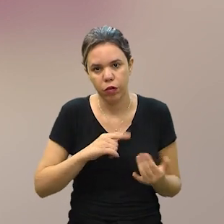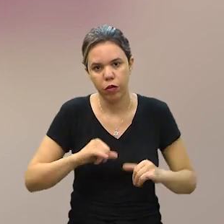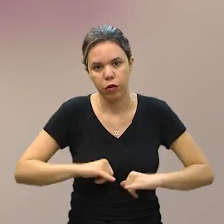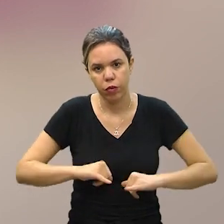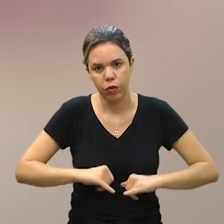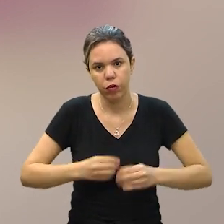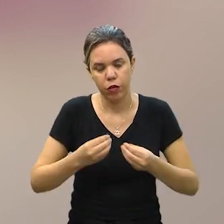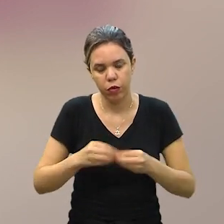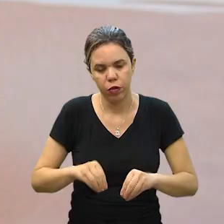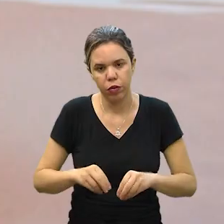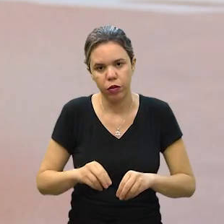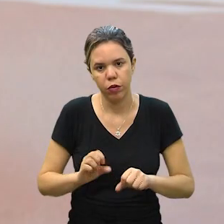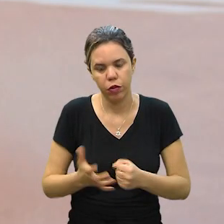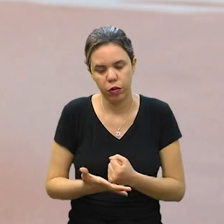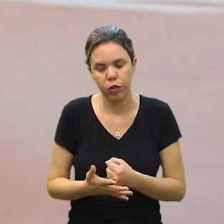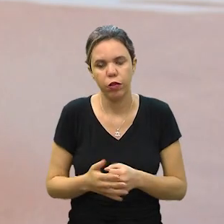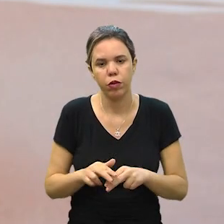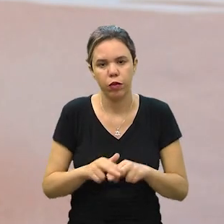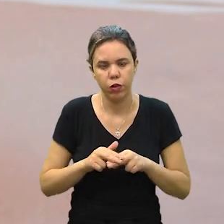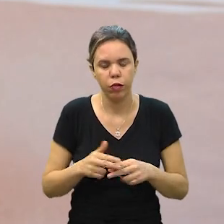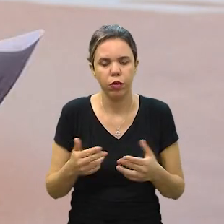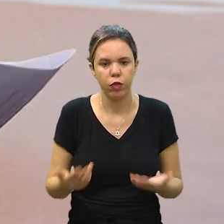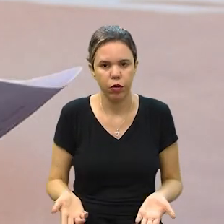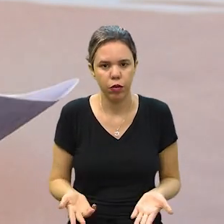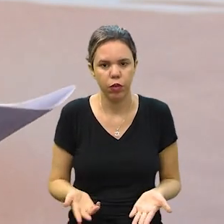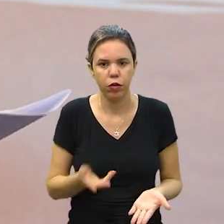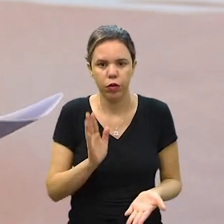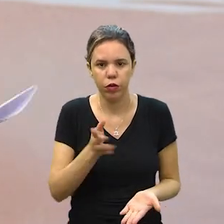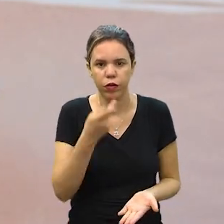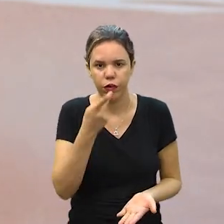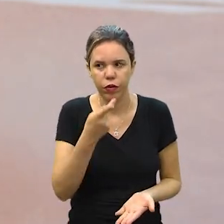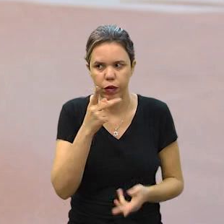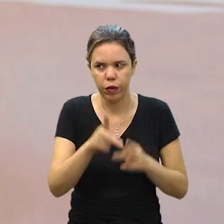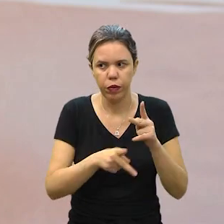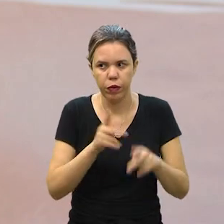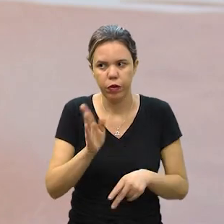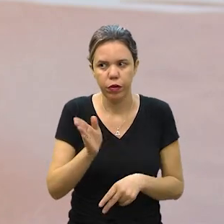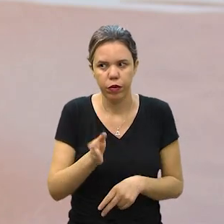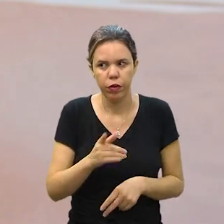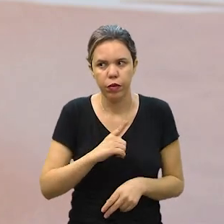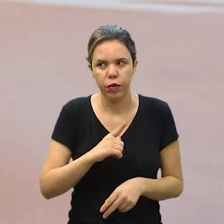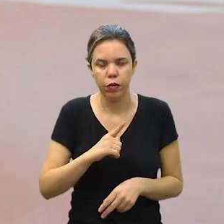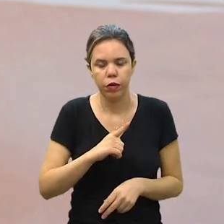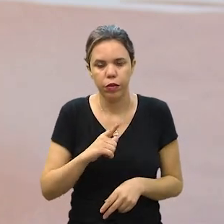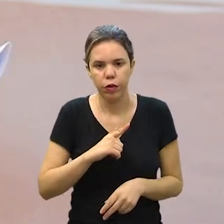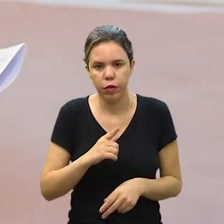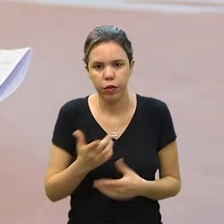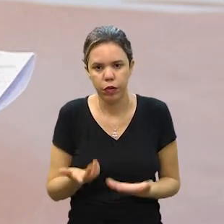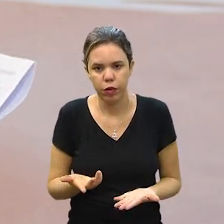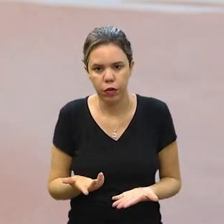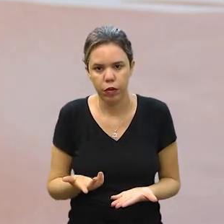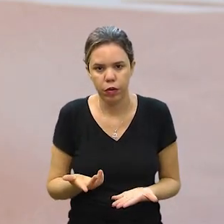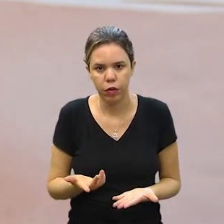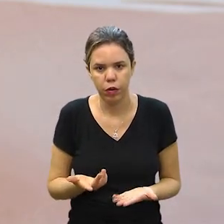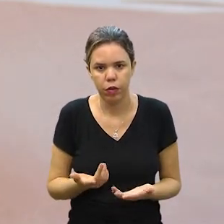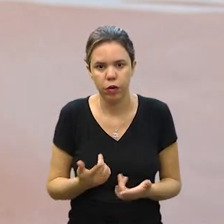sido muito atingidos. Além dos jovens, como a gente já disse, aquelas pessoas que já têm, né, aquele antecedente